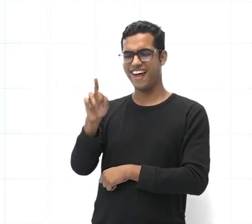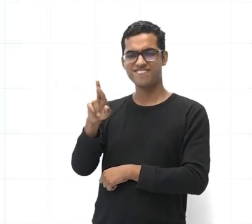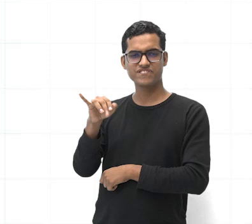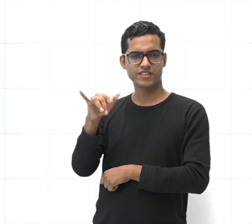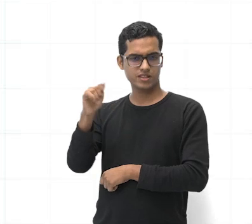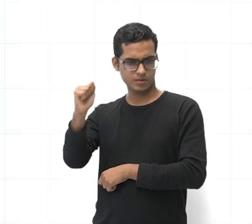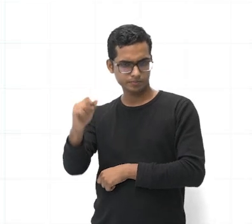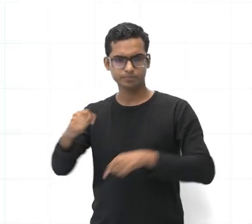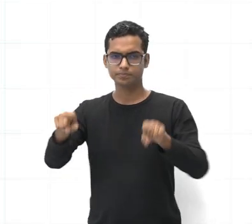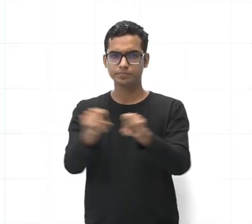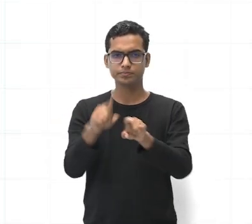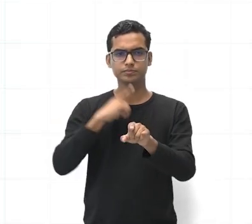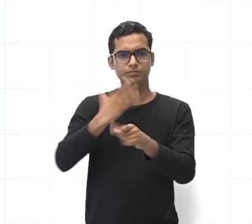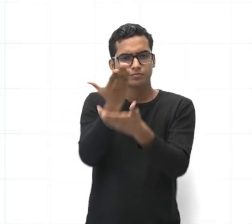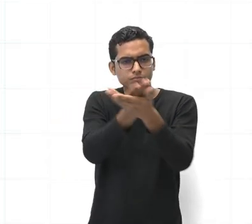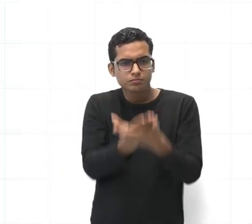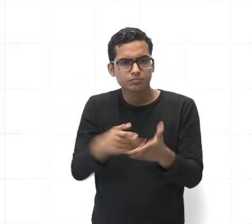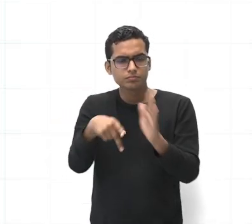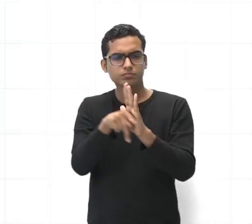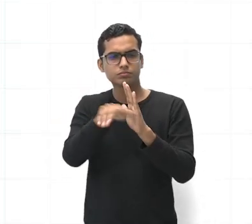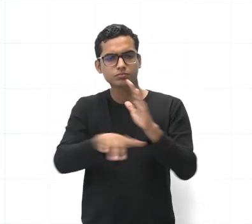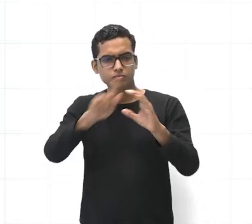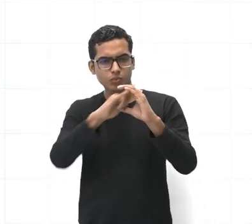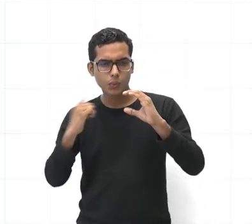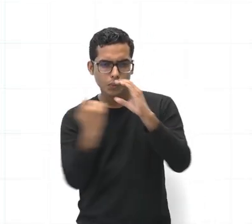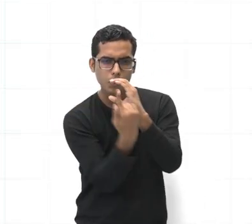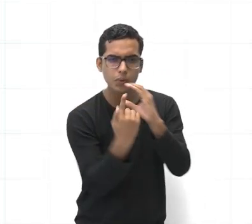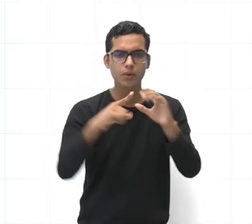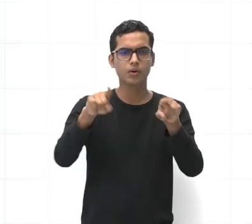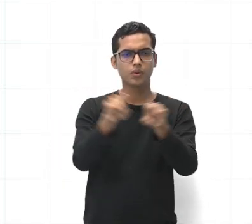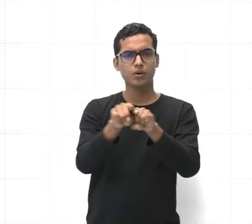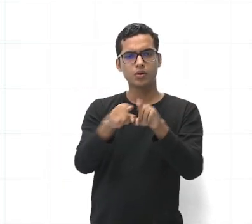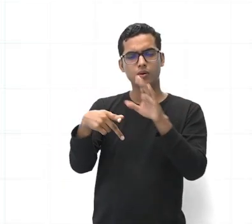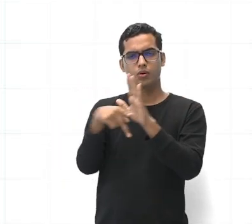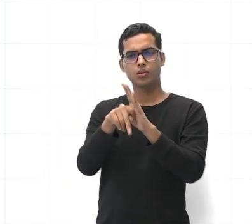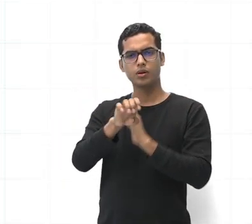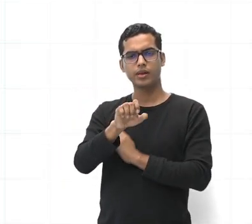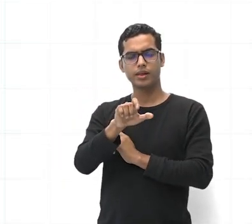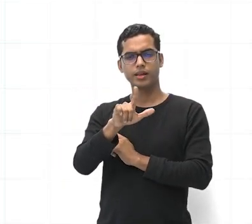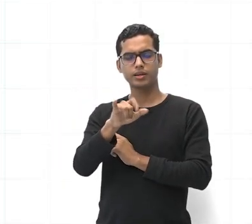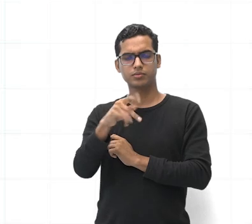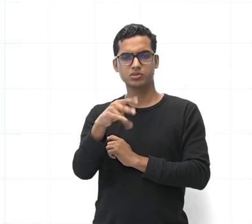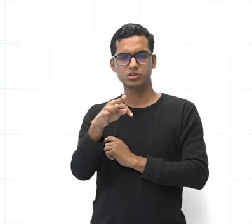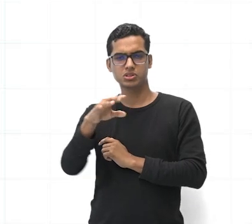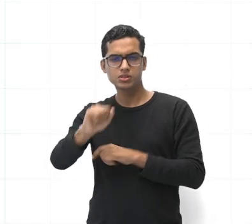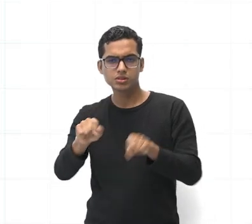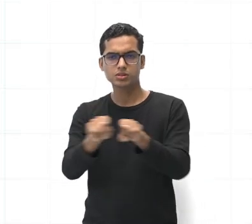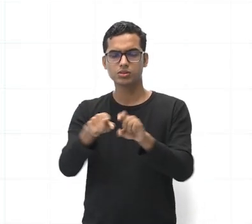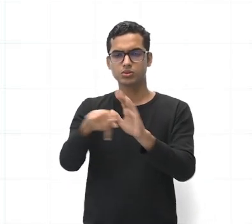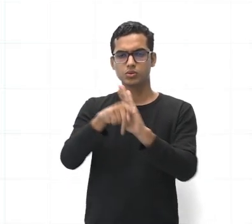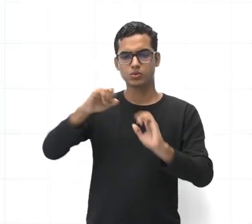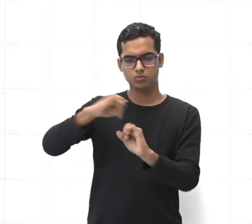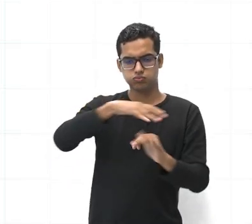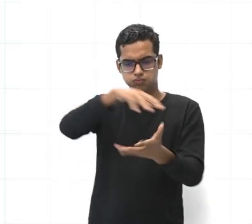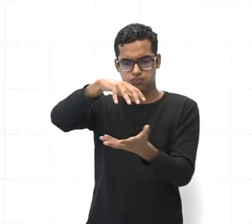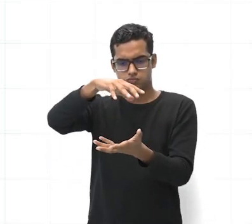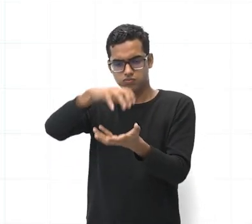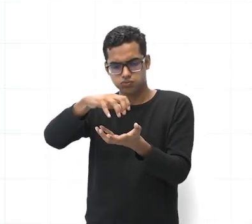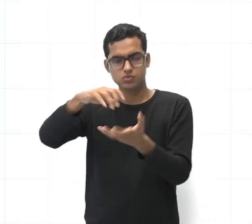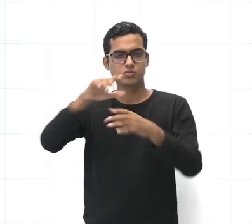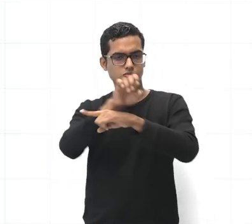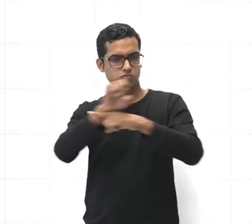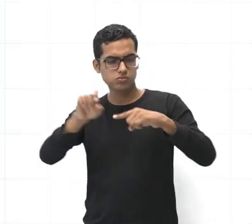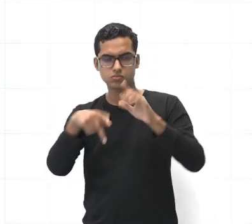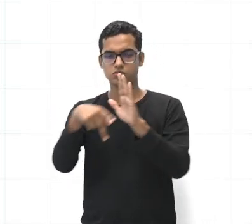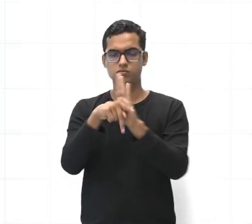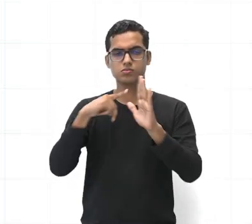as diferenças entre os raios polar e equatorial do planeta, certo?